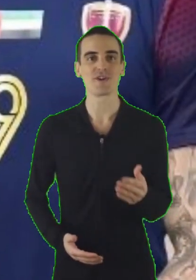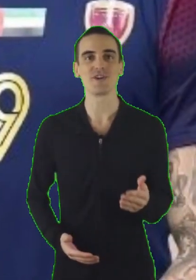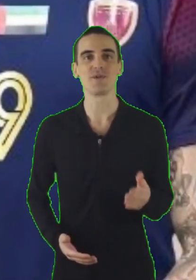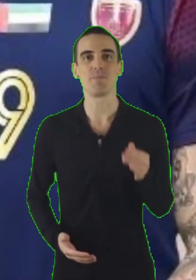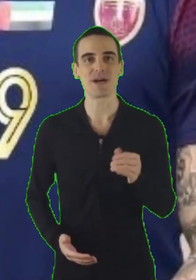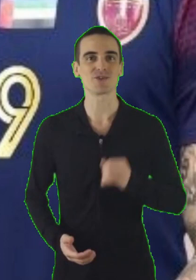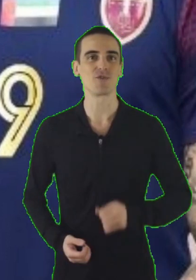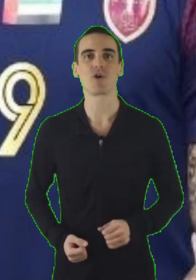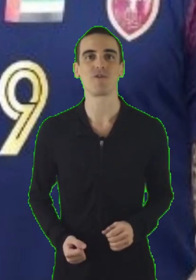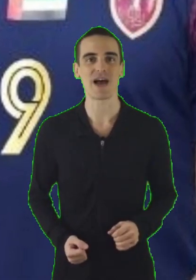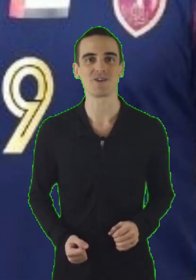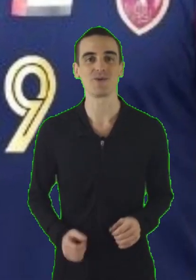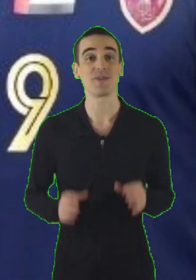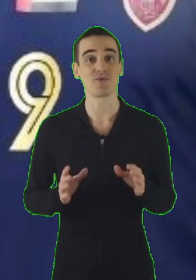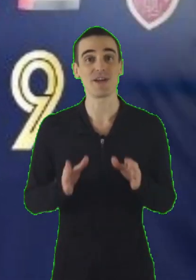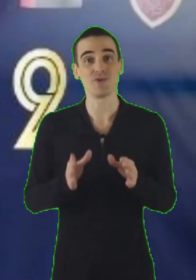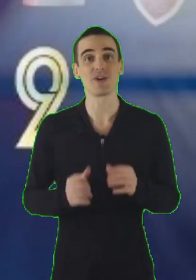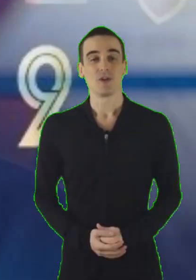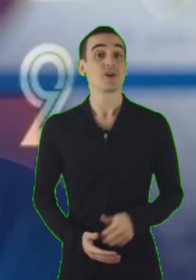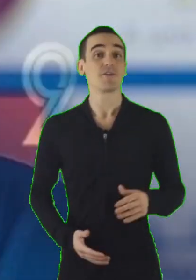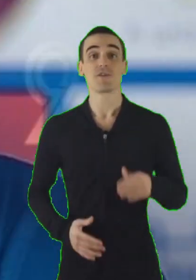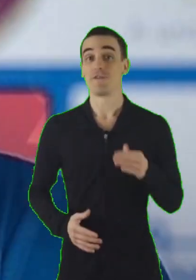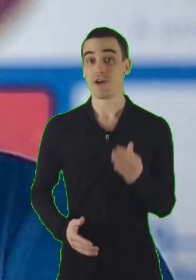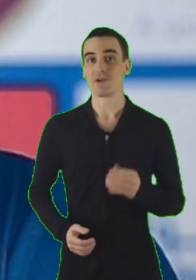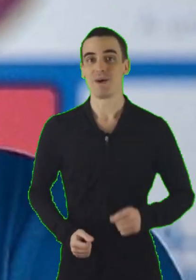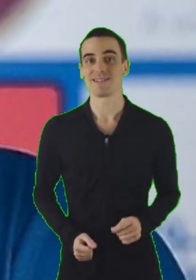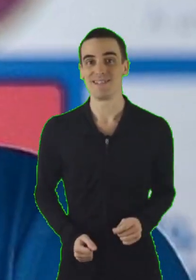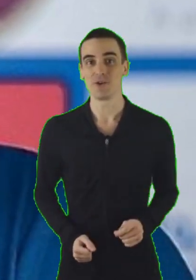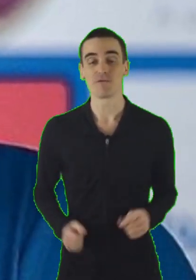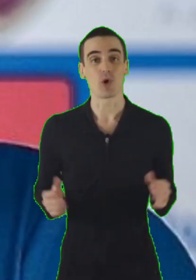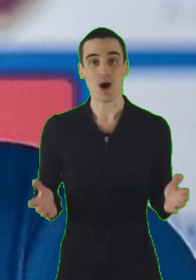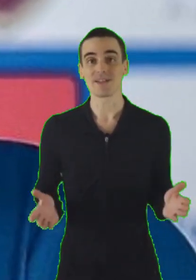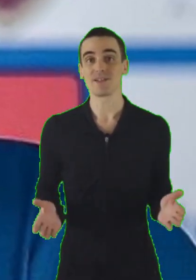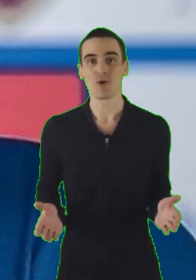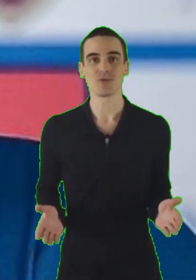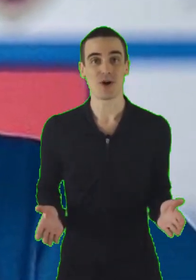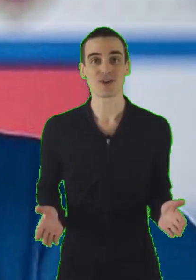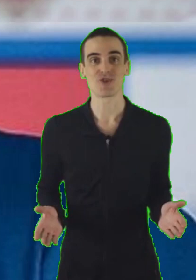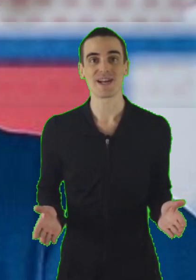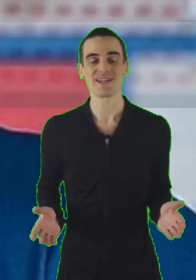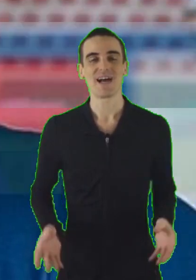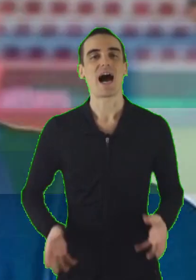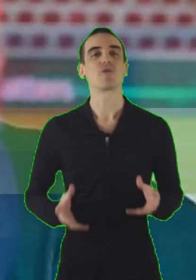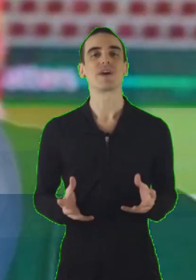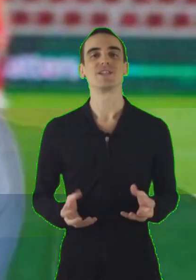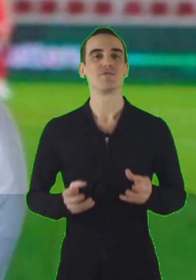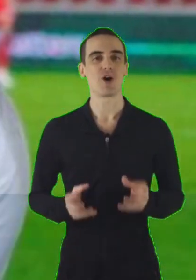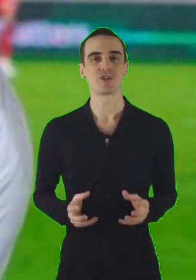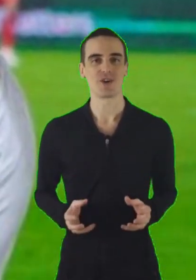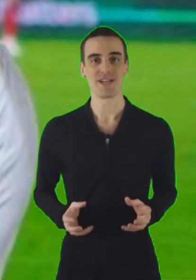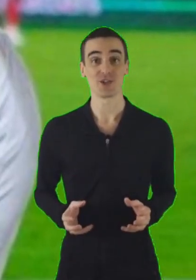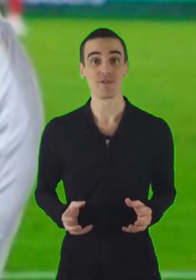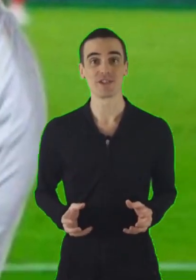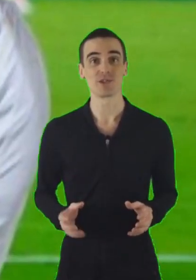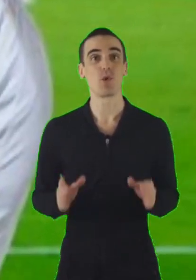concretizar sua contratação João Pedro começou sua carreira no interior de São Paulo quando passou pela base do Ferroviário porém